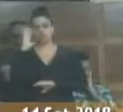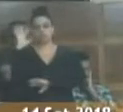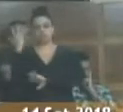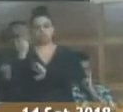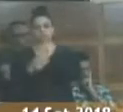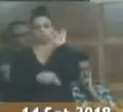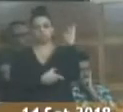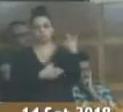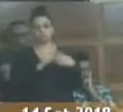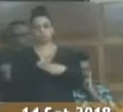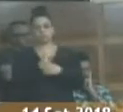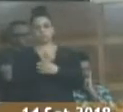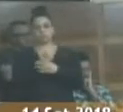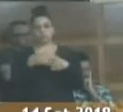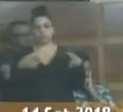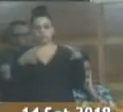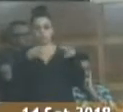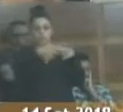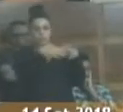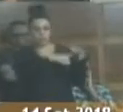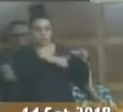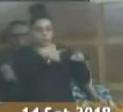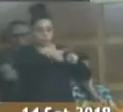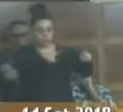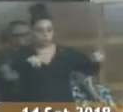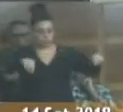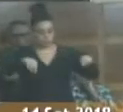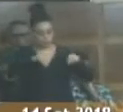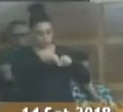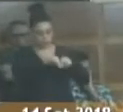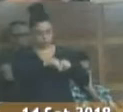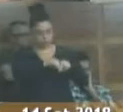territórios tradicionais.